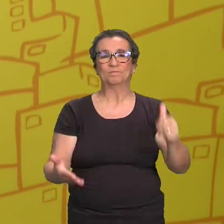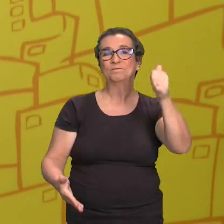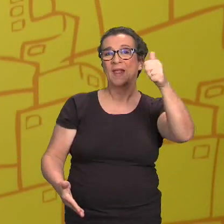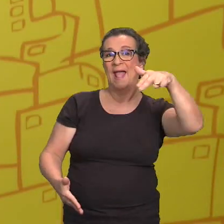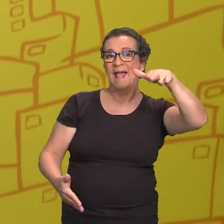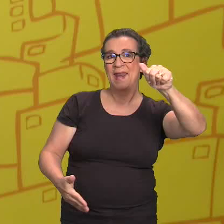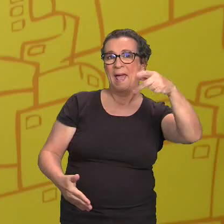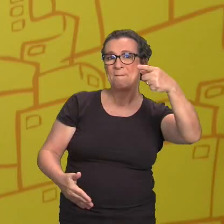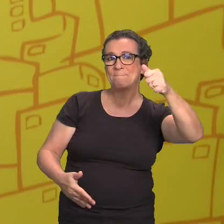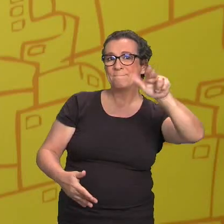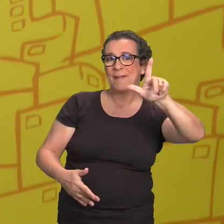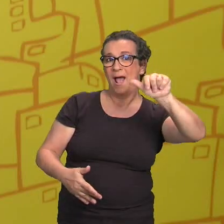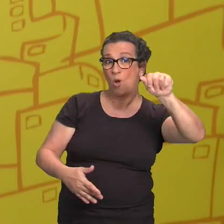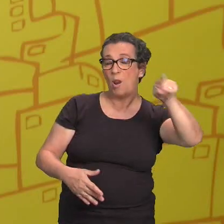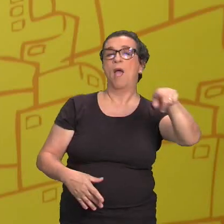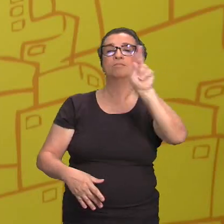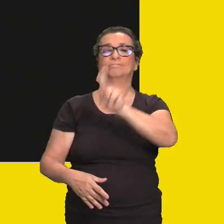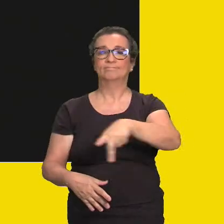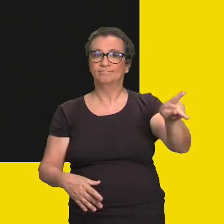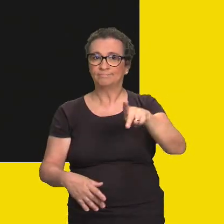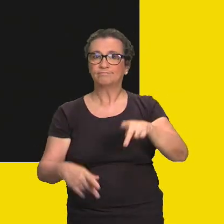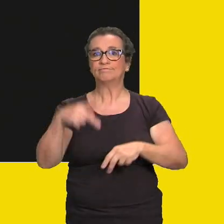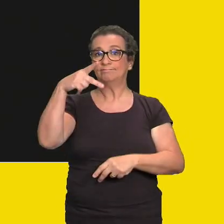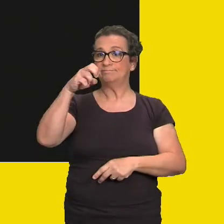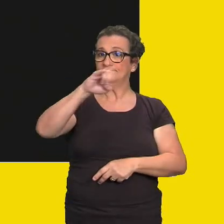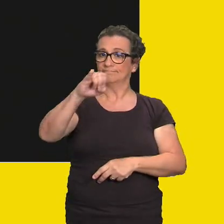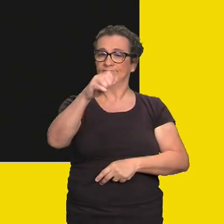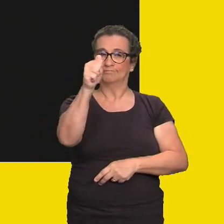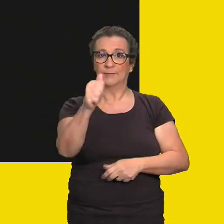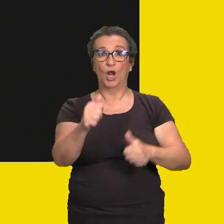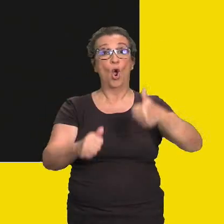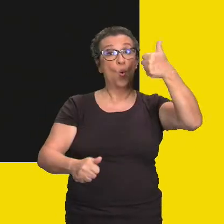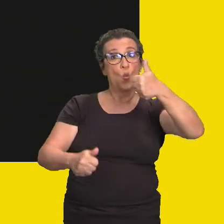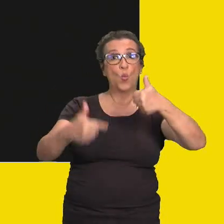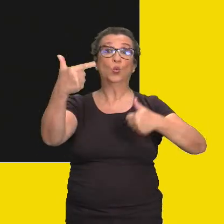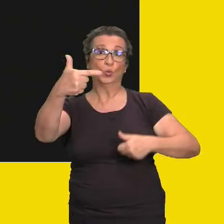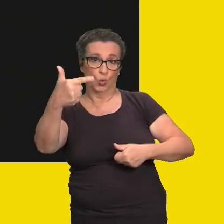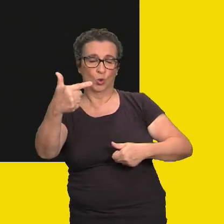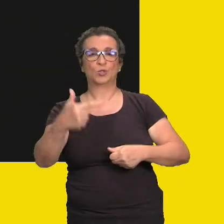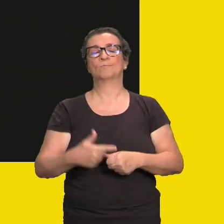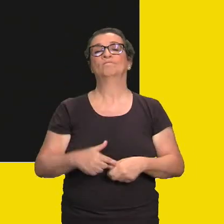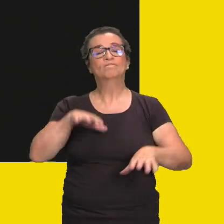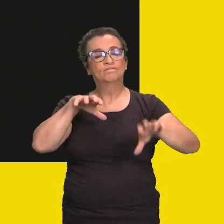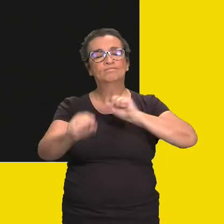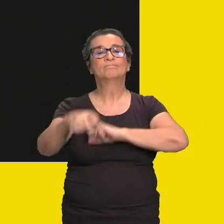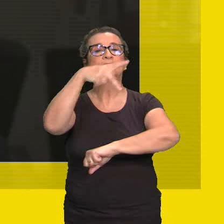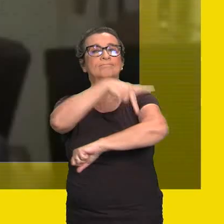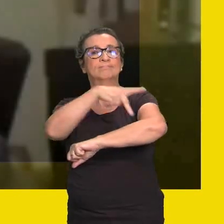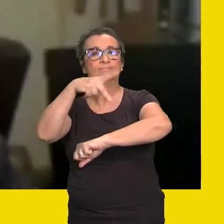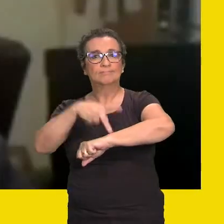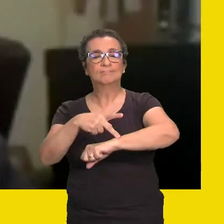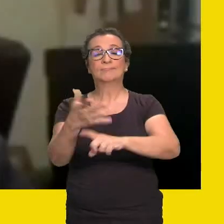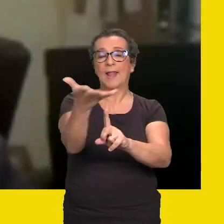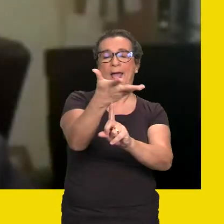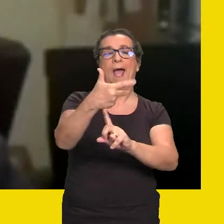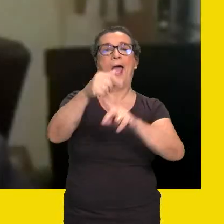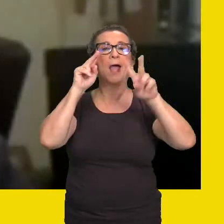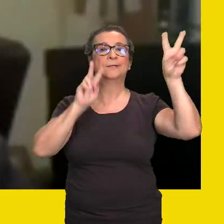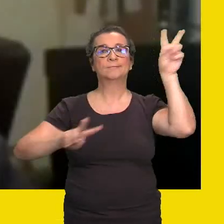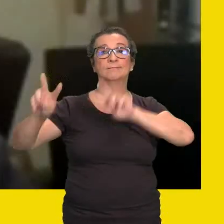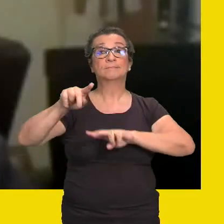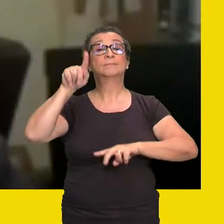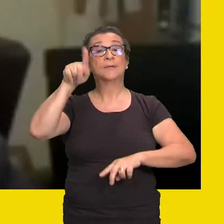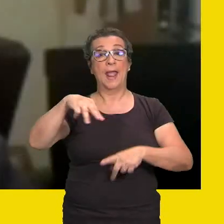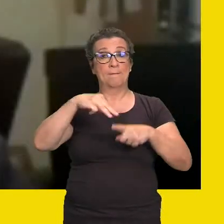Ana Paula Simões é professora do PEJA, blocos 1 e 2, graduada em Pedagogia e Artes Visuais. Ela